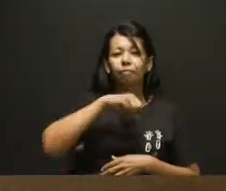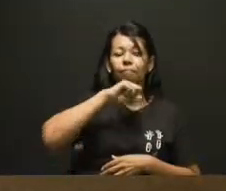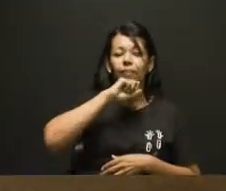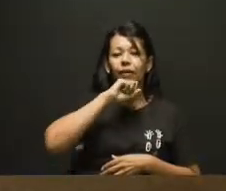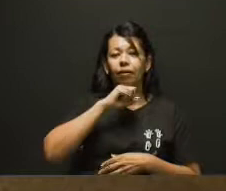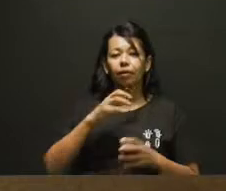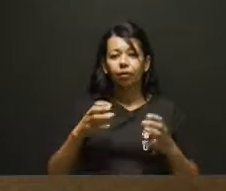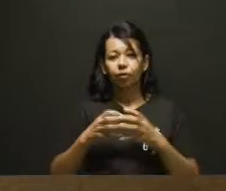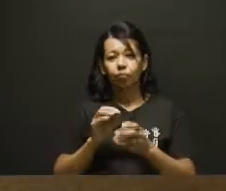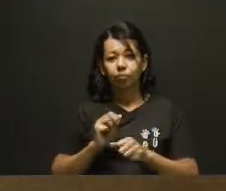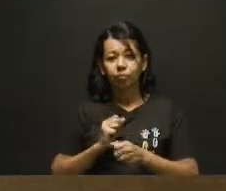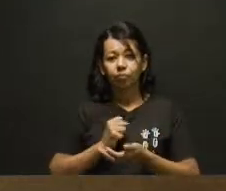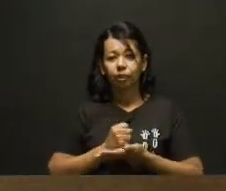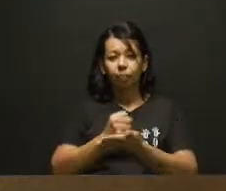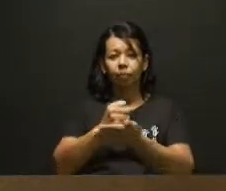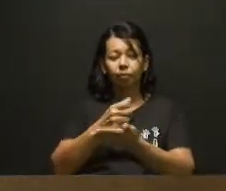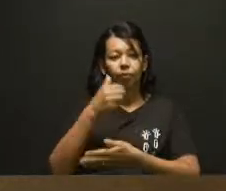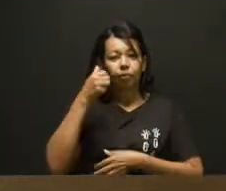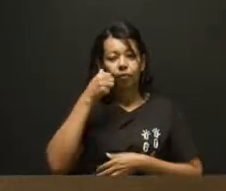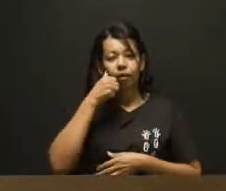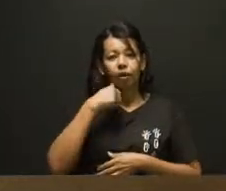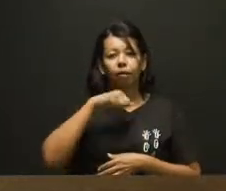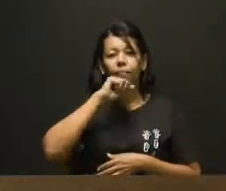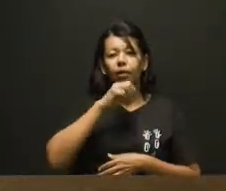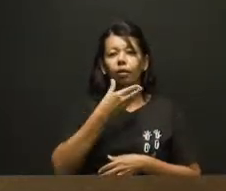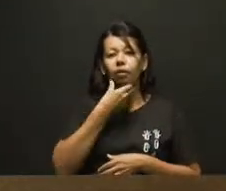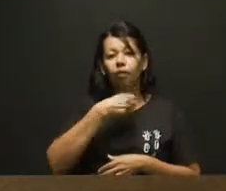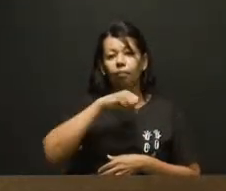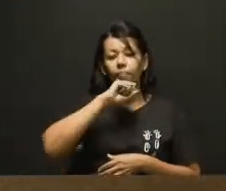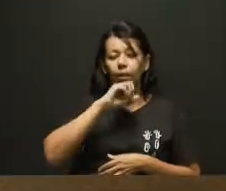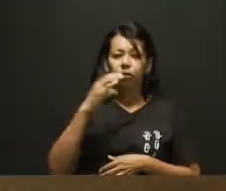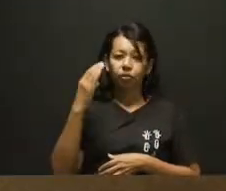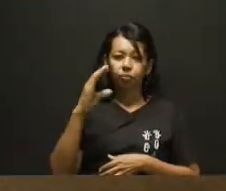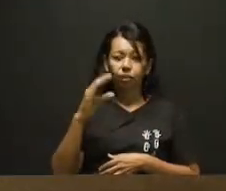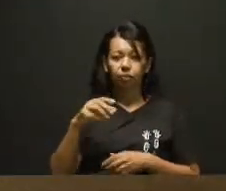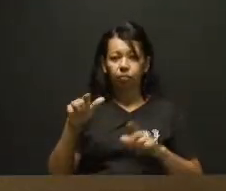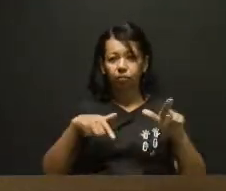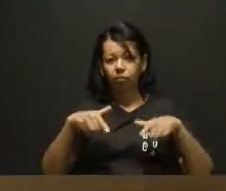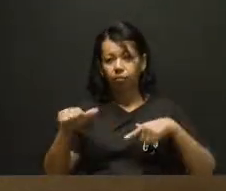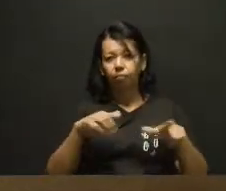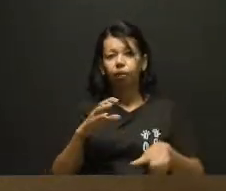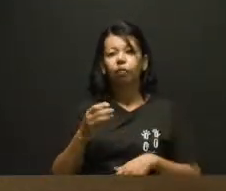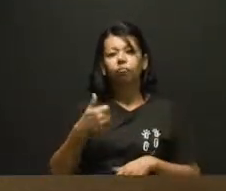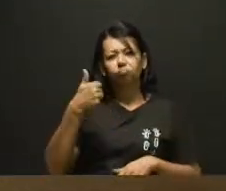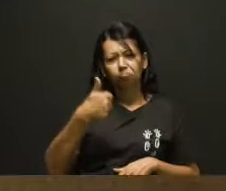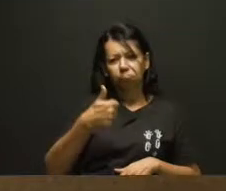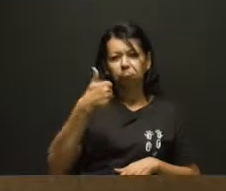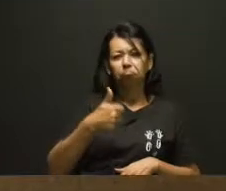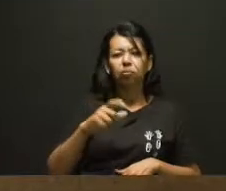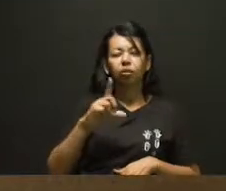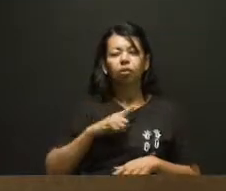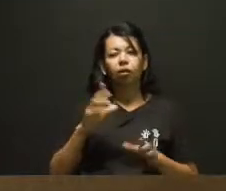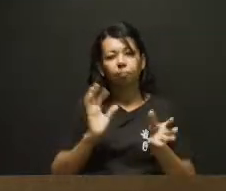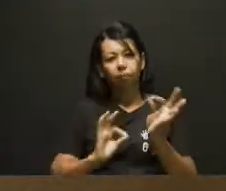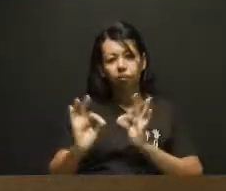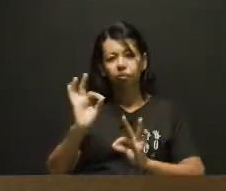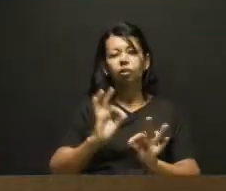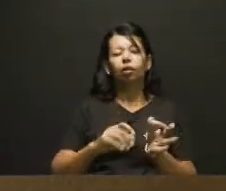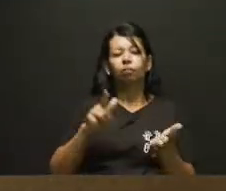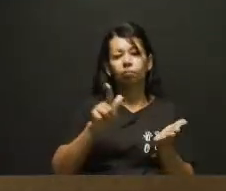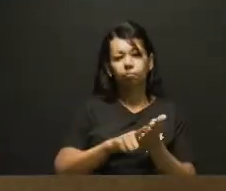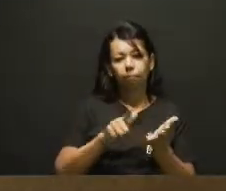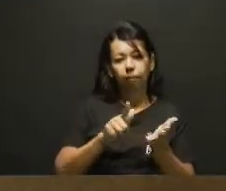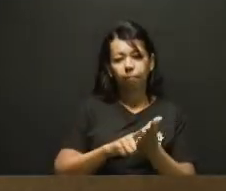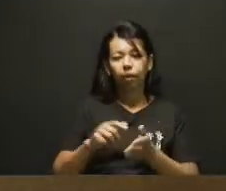apoio a mães e pais especiais de cubatão a gente tava com um trabalho bem legal aí tem vários projectos ainda no papel alguns agentes já